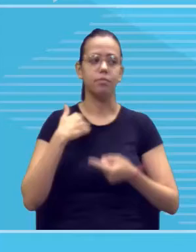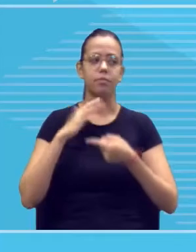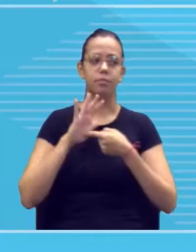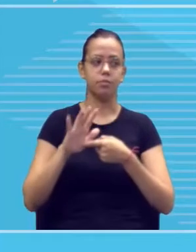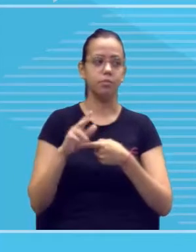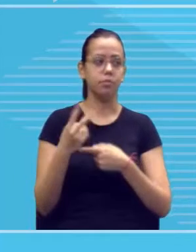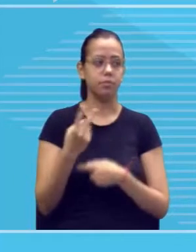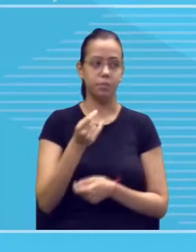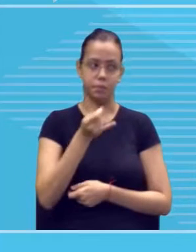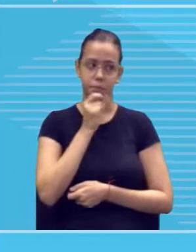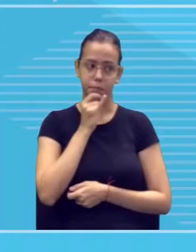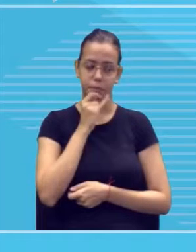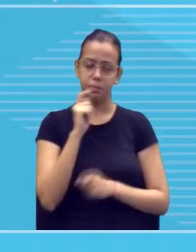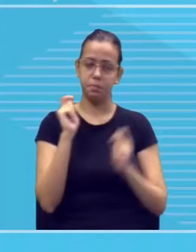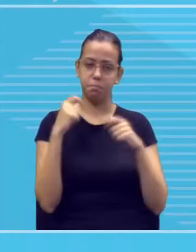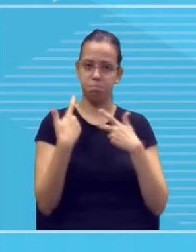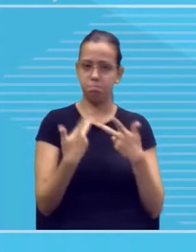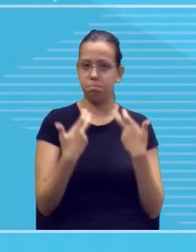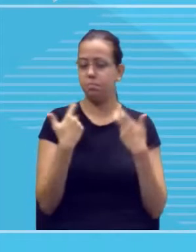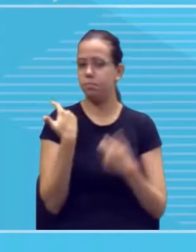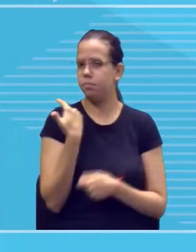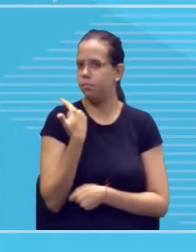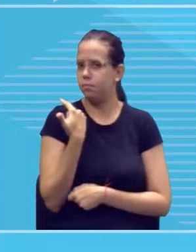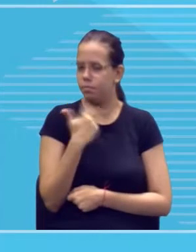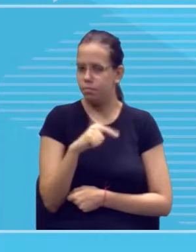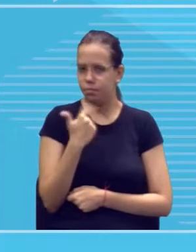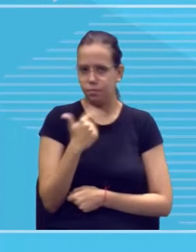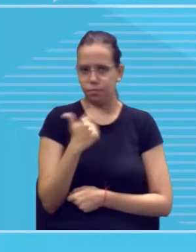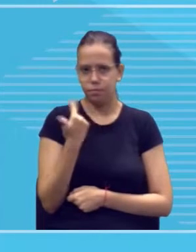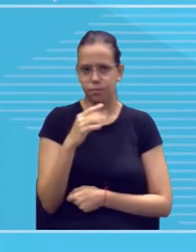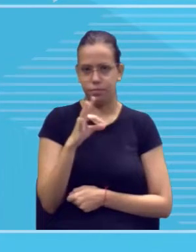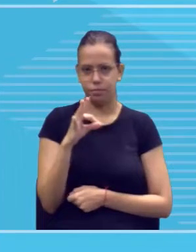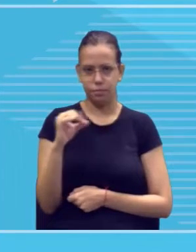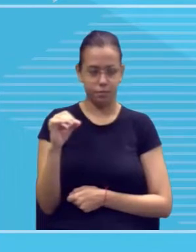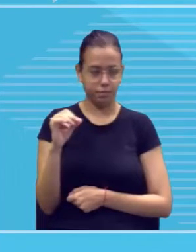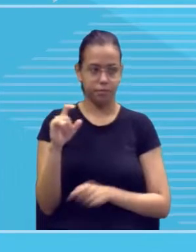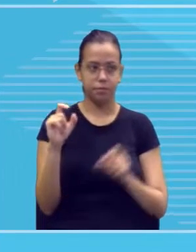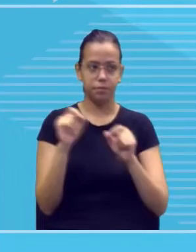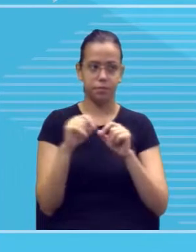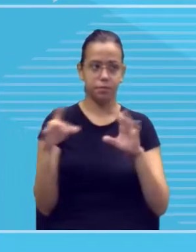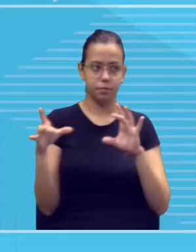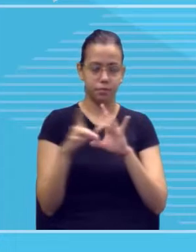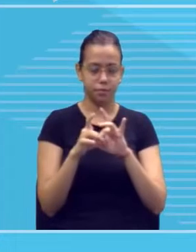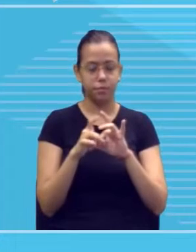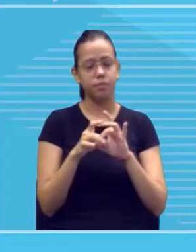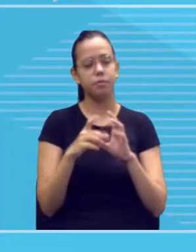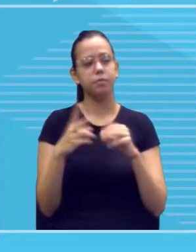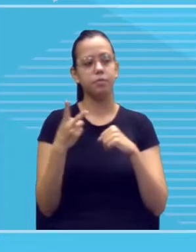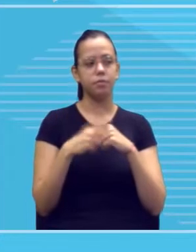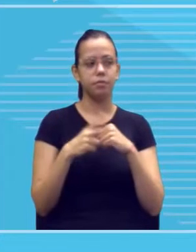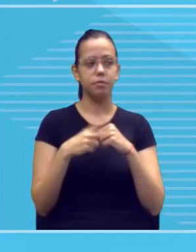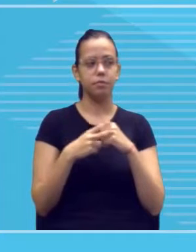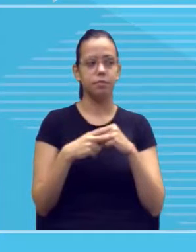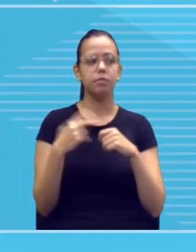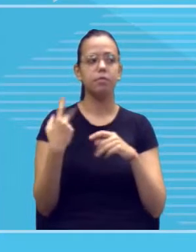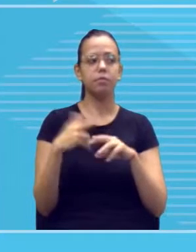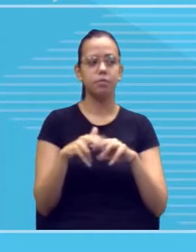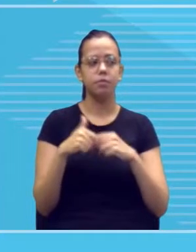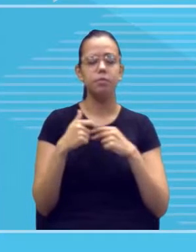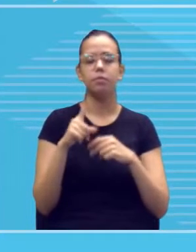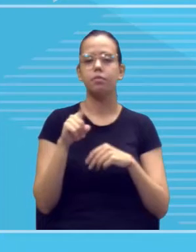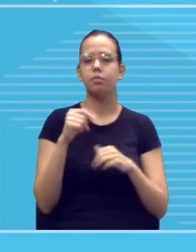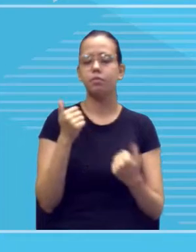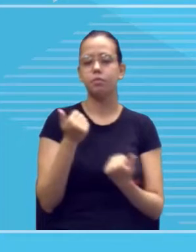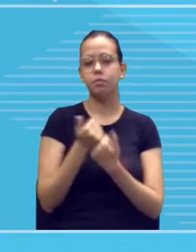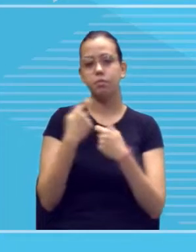observar não há realmente não há não aparece esse tio fazendo a ligação entre os dois verbos já que ele é auxiliar ele precisa